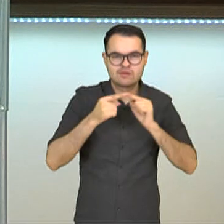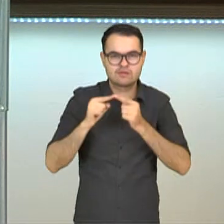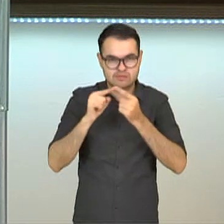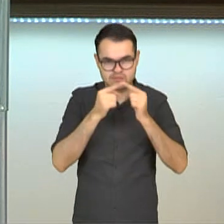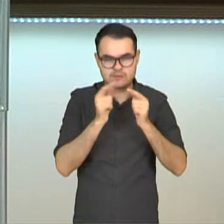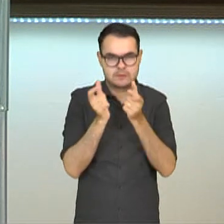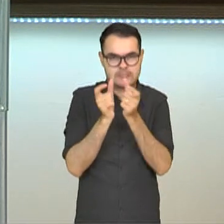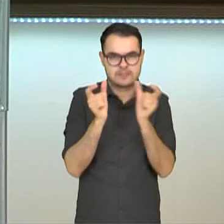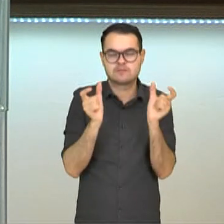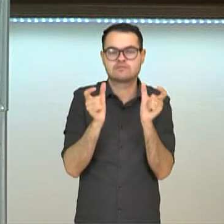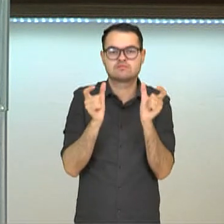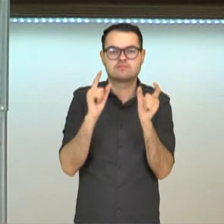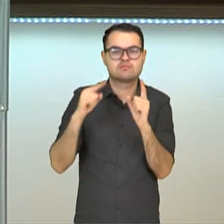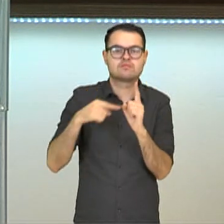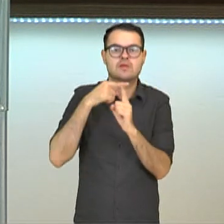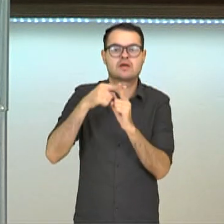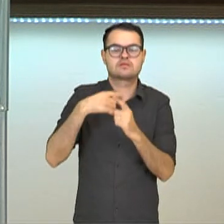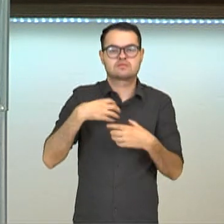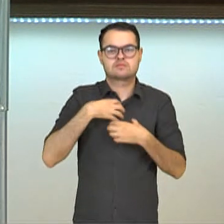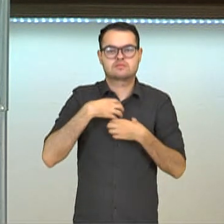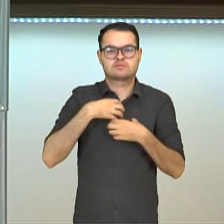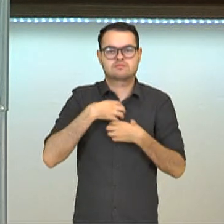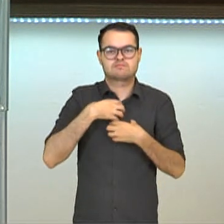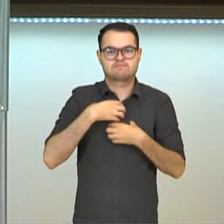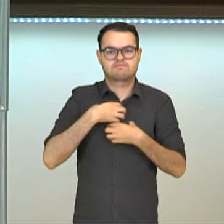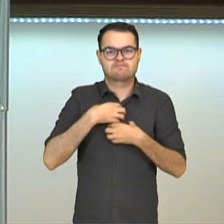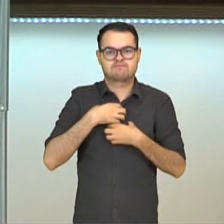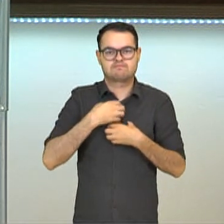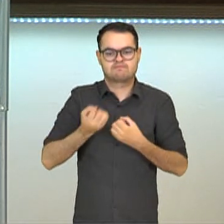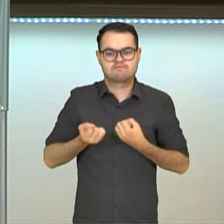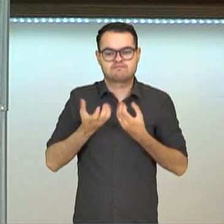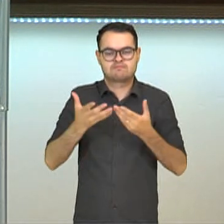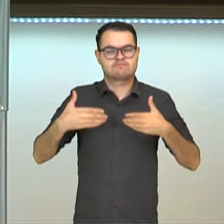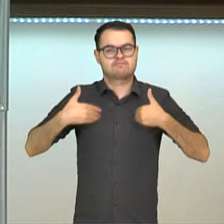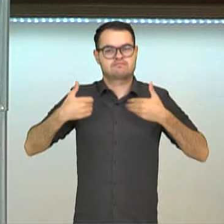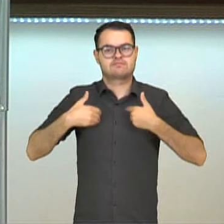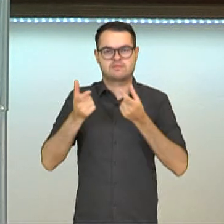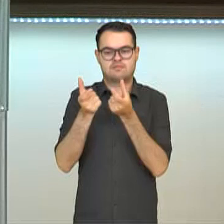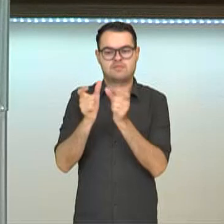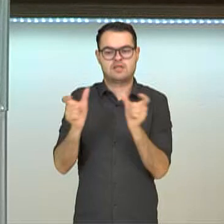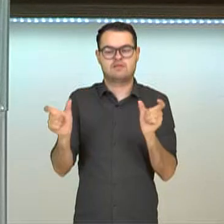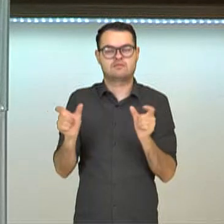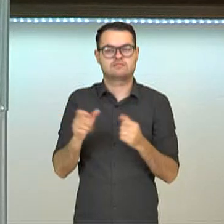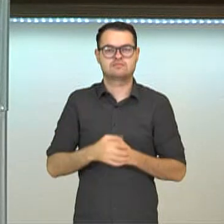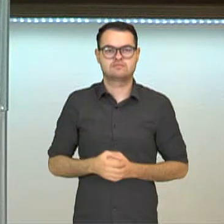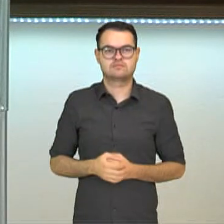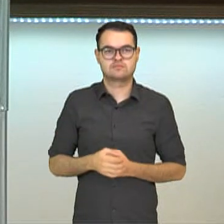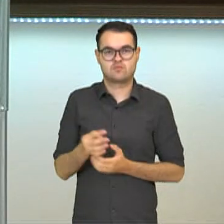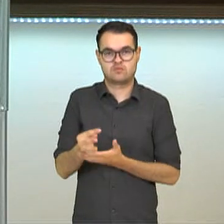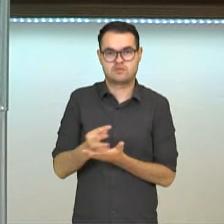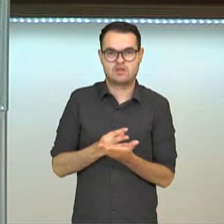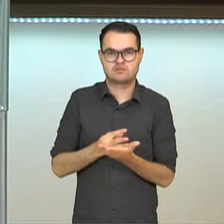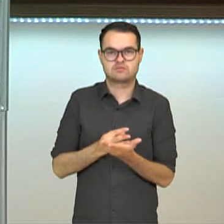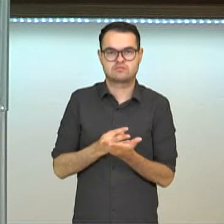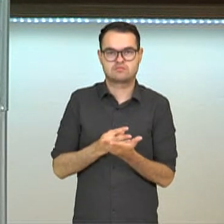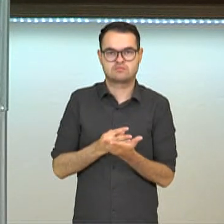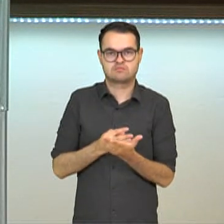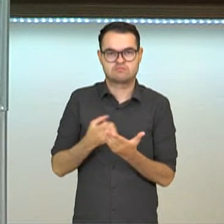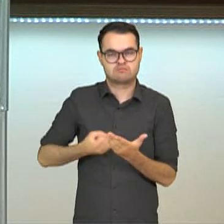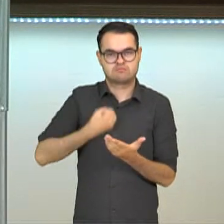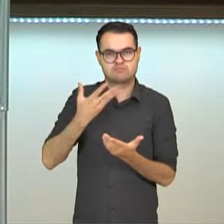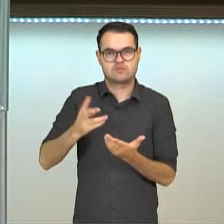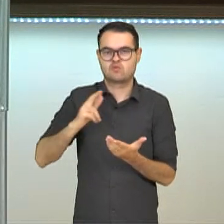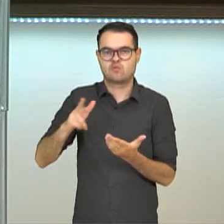forma, com um sentimento que anima essas palavras. Esse texto poético, ele não é um texto informativo de